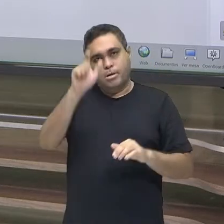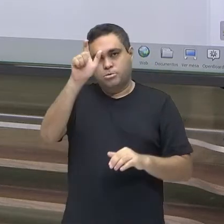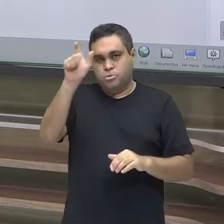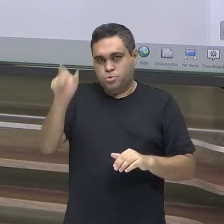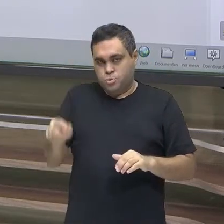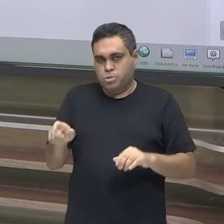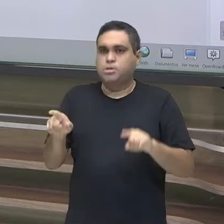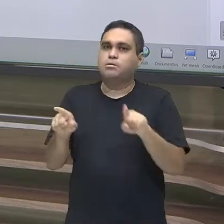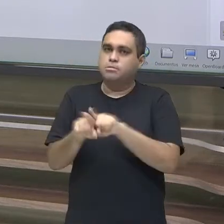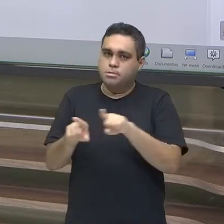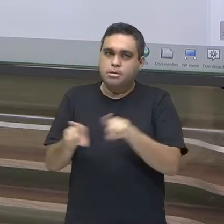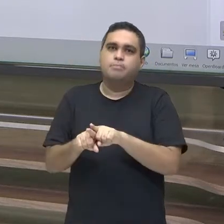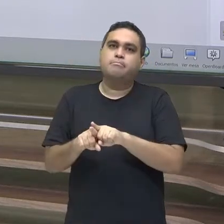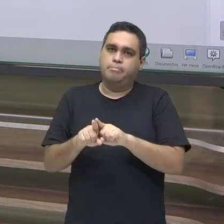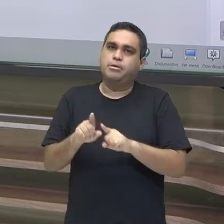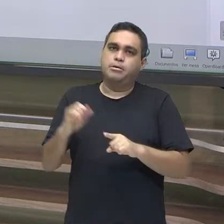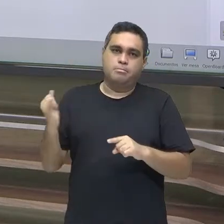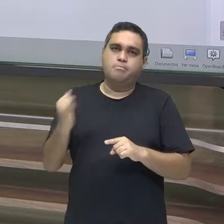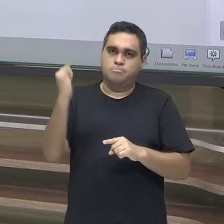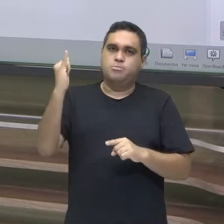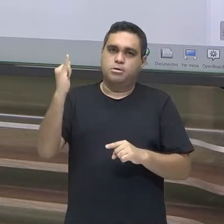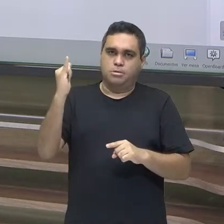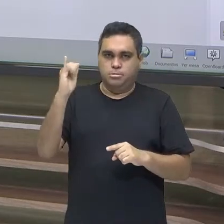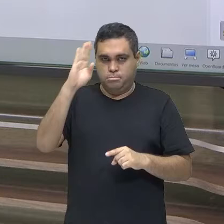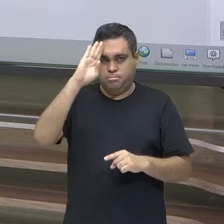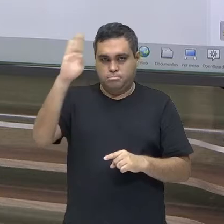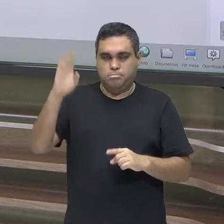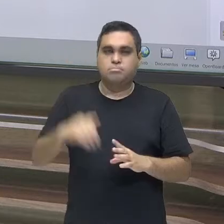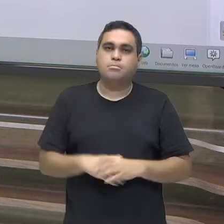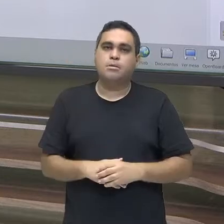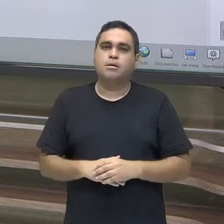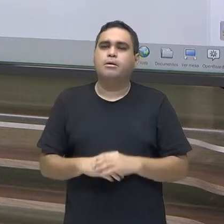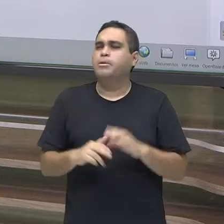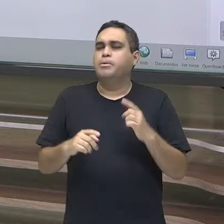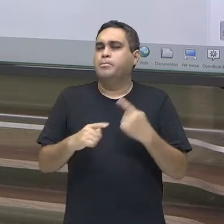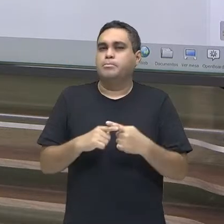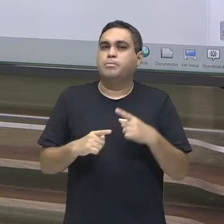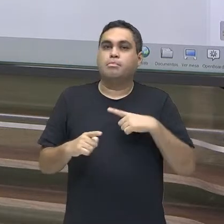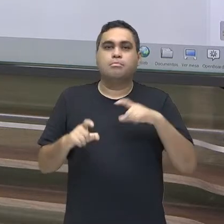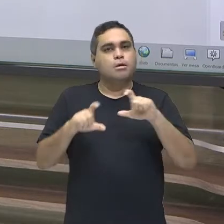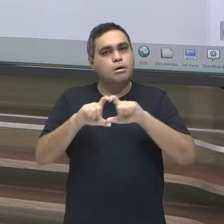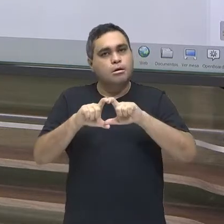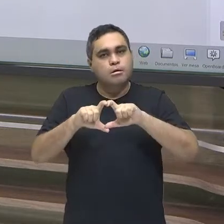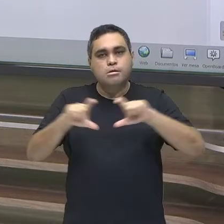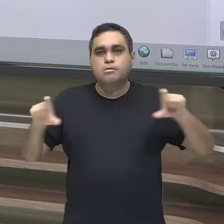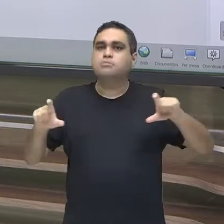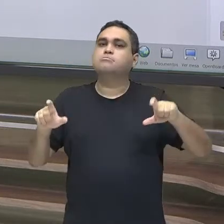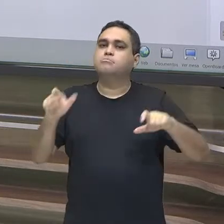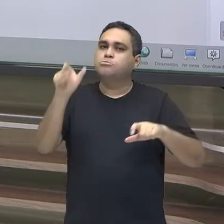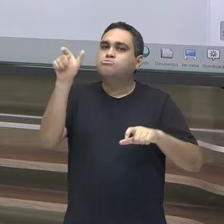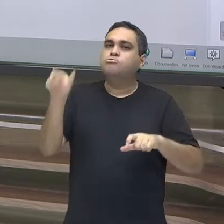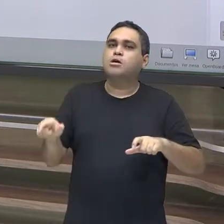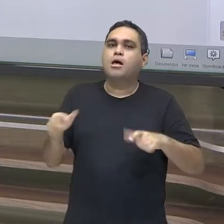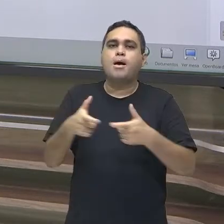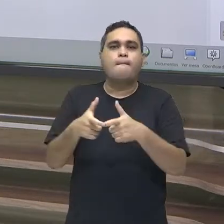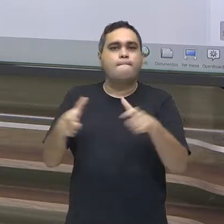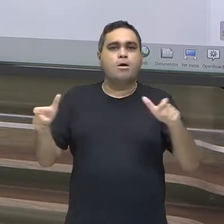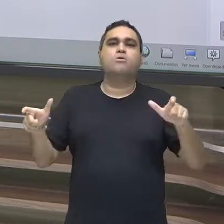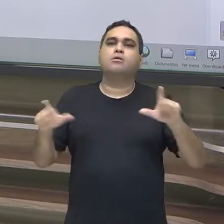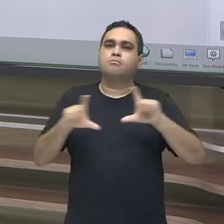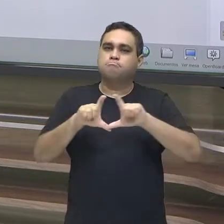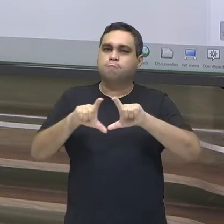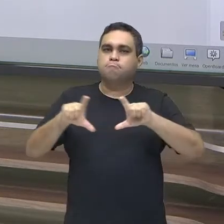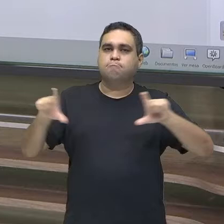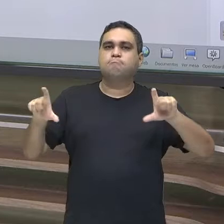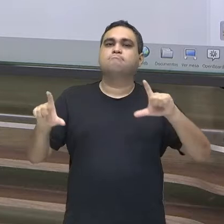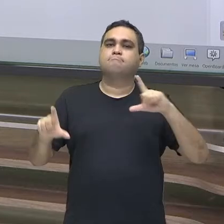tido, é considerado como termo essencial. Por quê? Porque nós temos orações com sujeito, correto? Então vamos estudar este